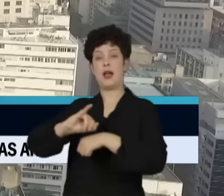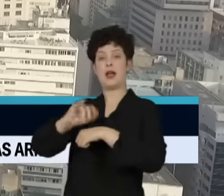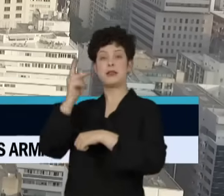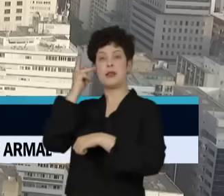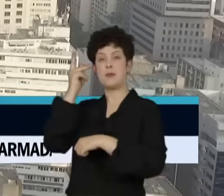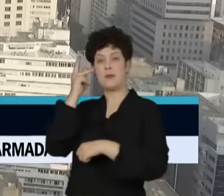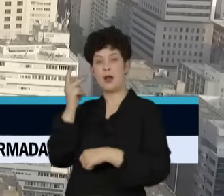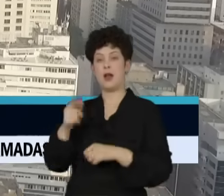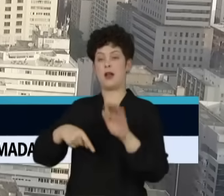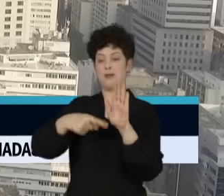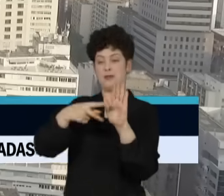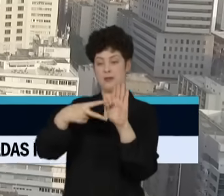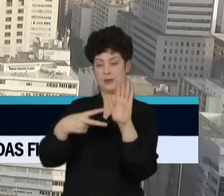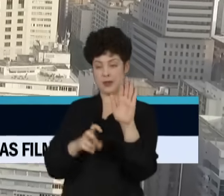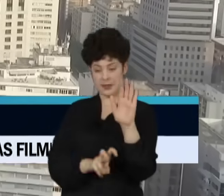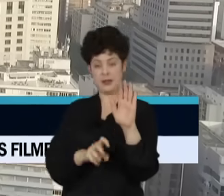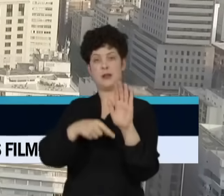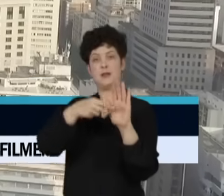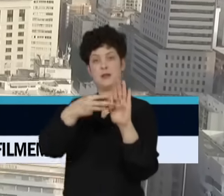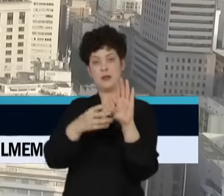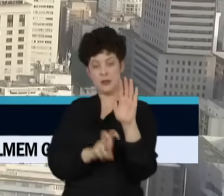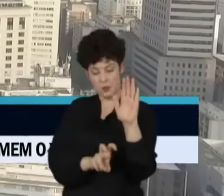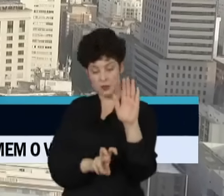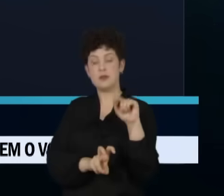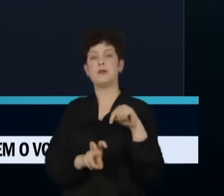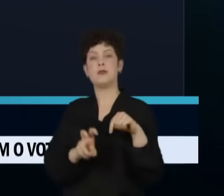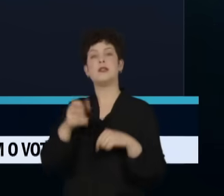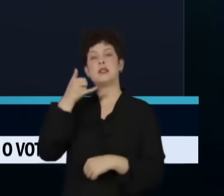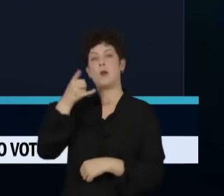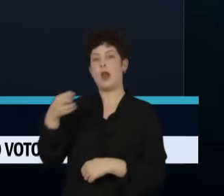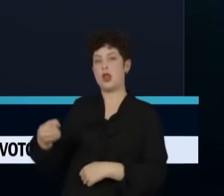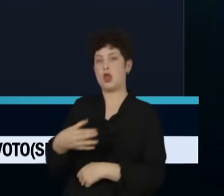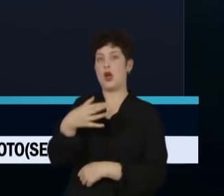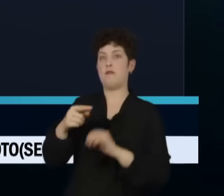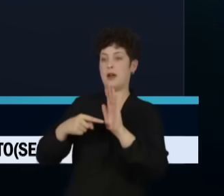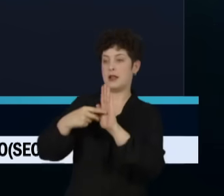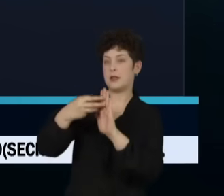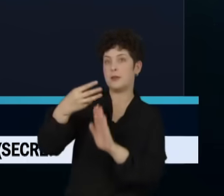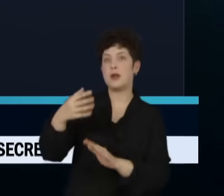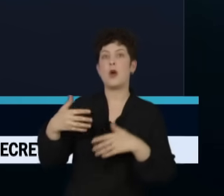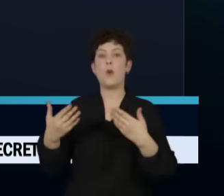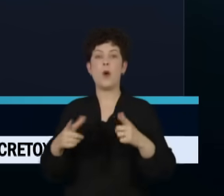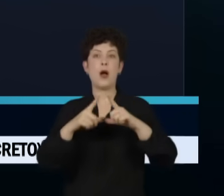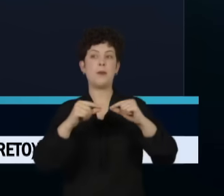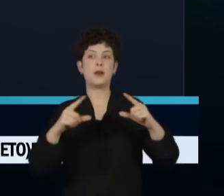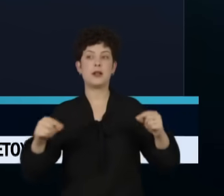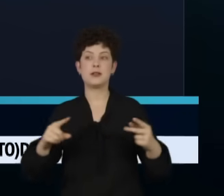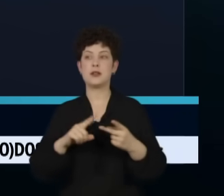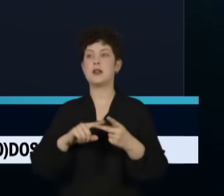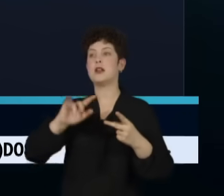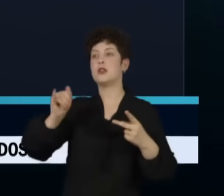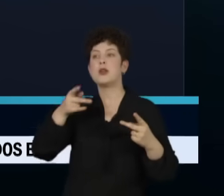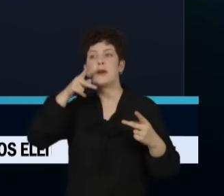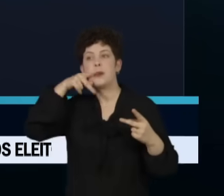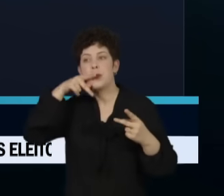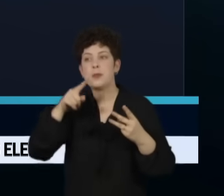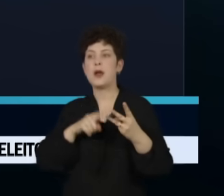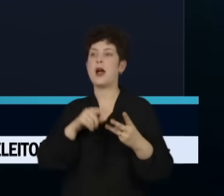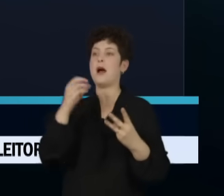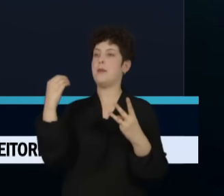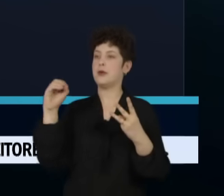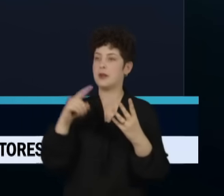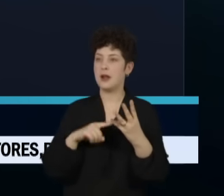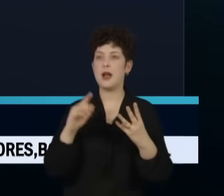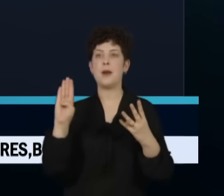vai ser a quinta a ter a nova tecnologia de celular. As primeiras foram Brasília, João Pessoa, Porto Alegre